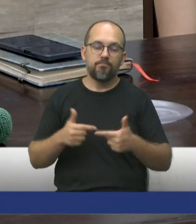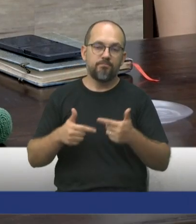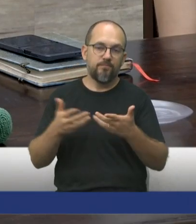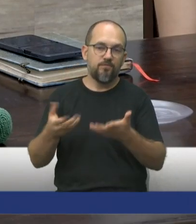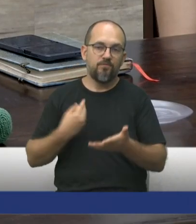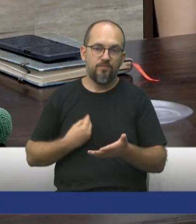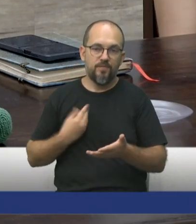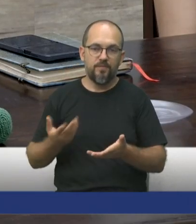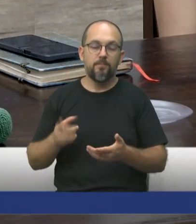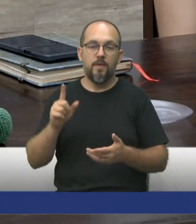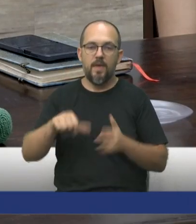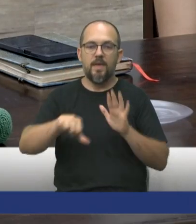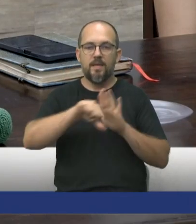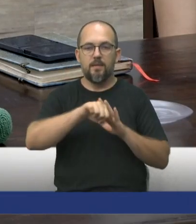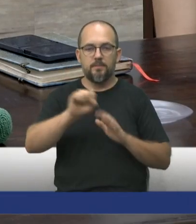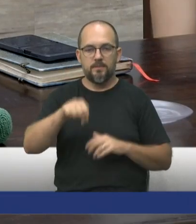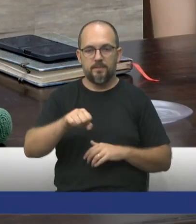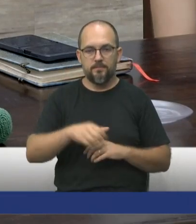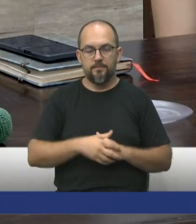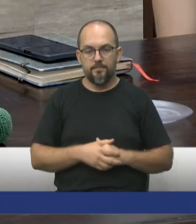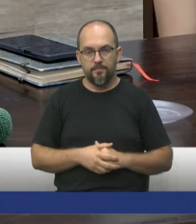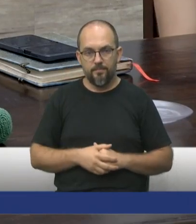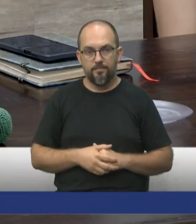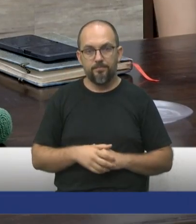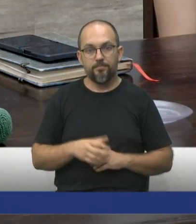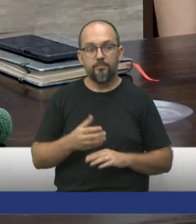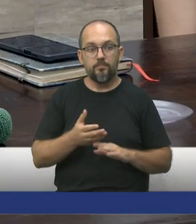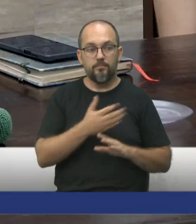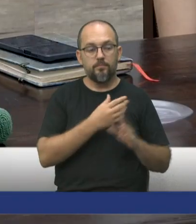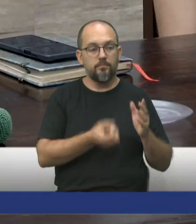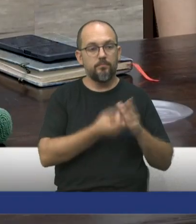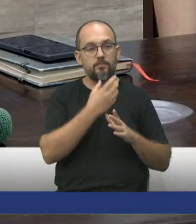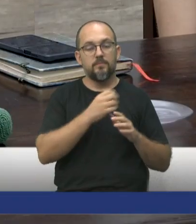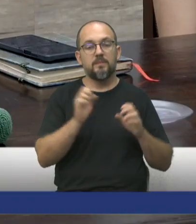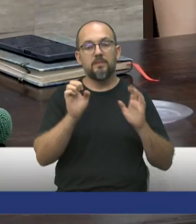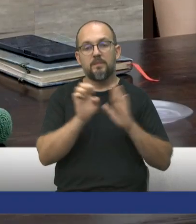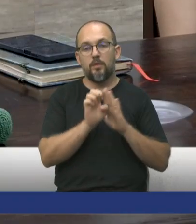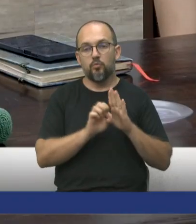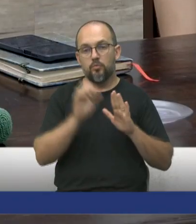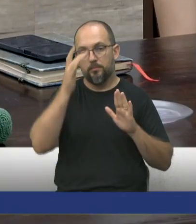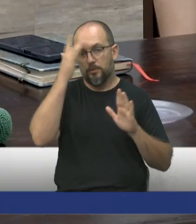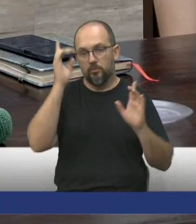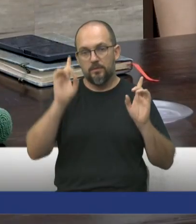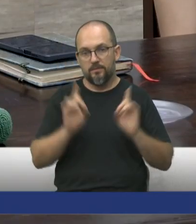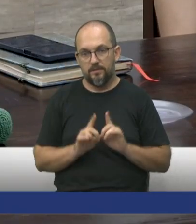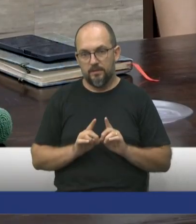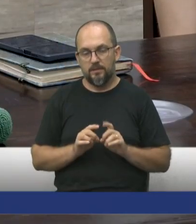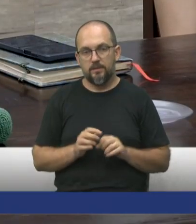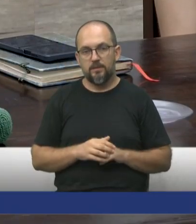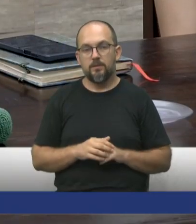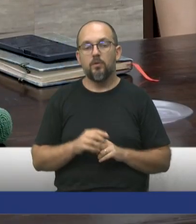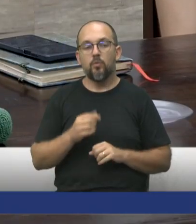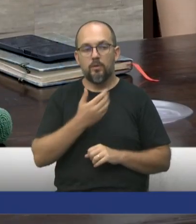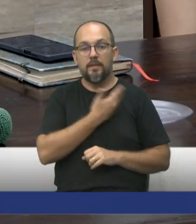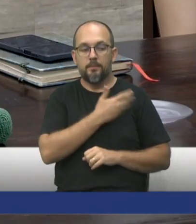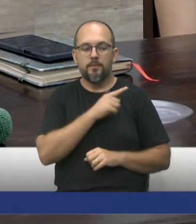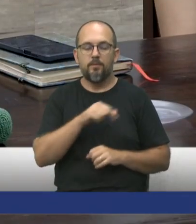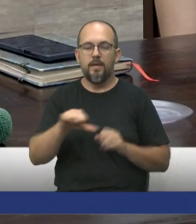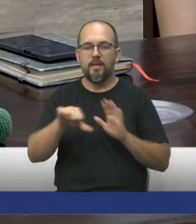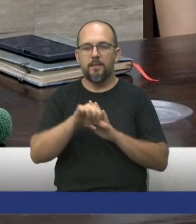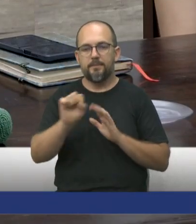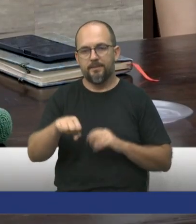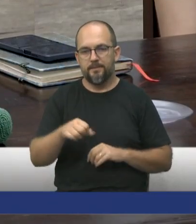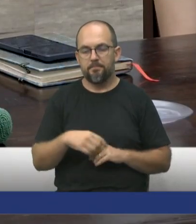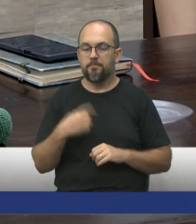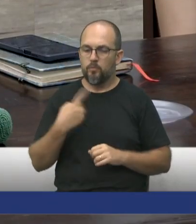Então, é crime, desde que foi promulgado o Estatuto da Pessoa com Deficiência, a discriminação. E nós vamos